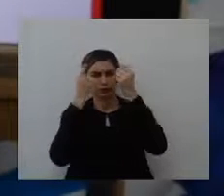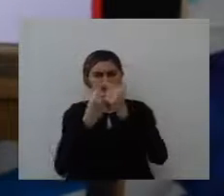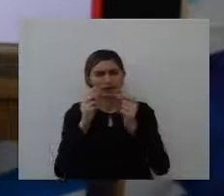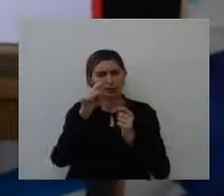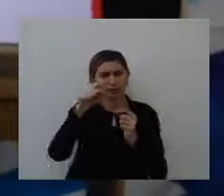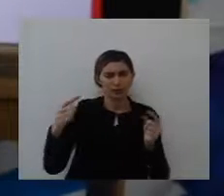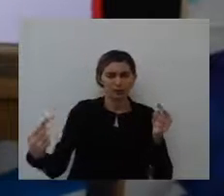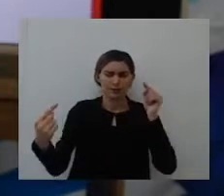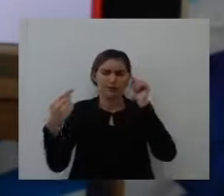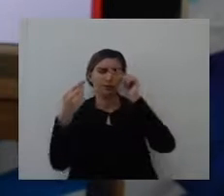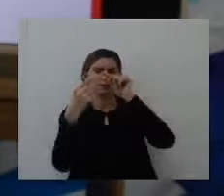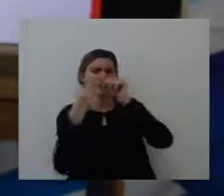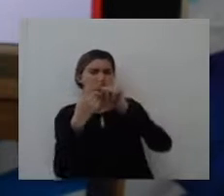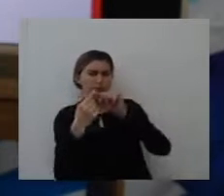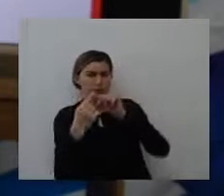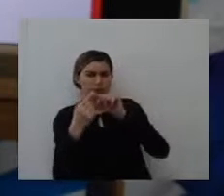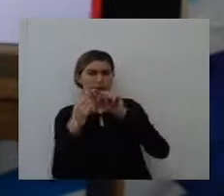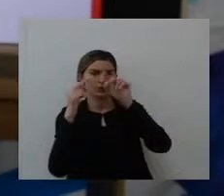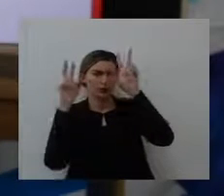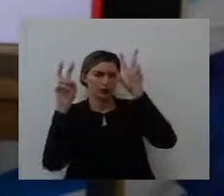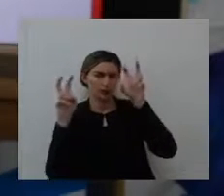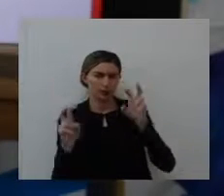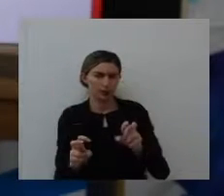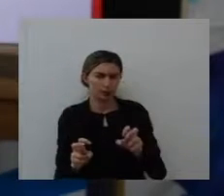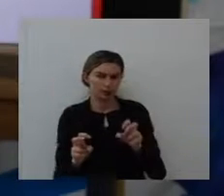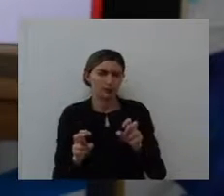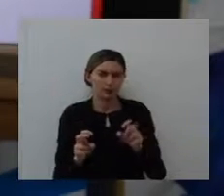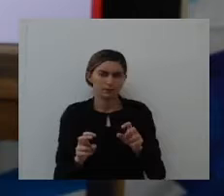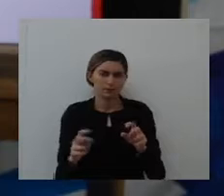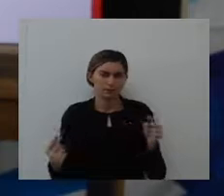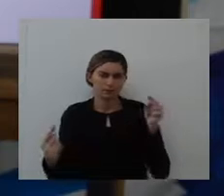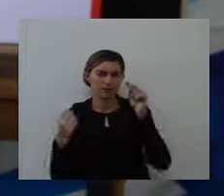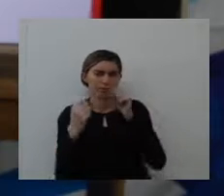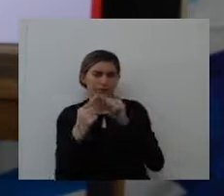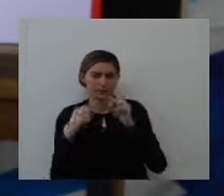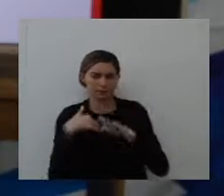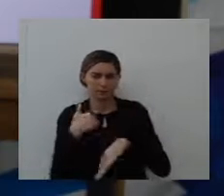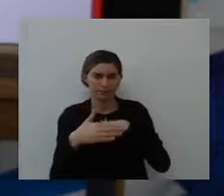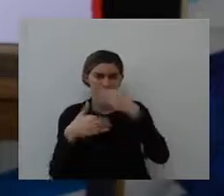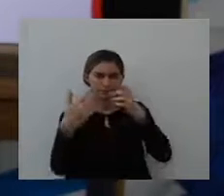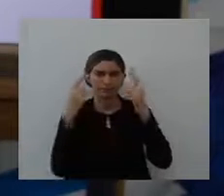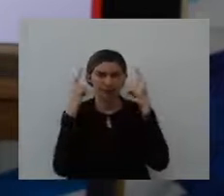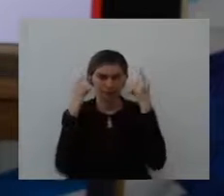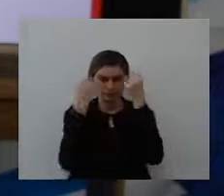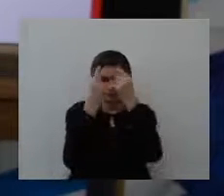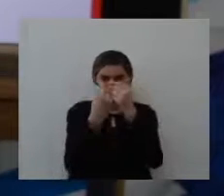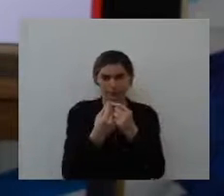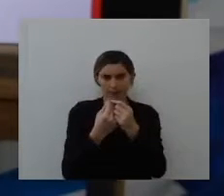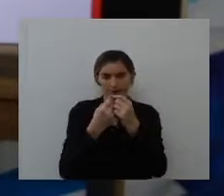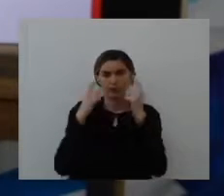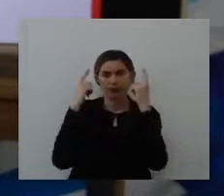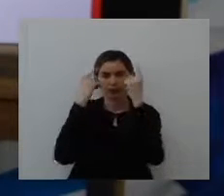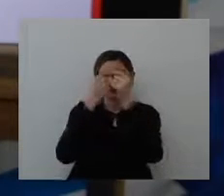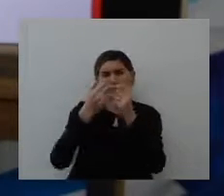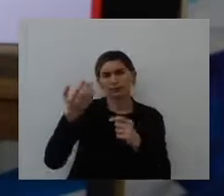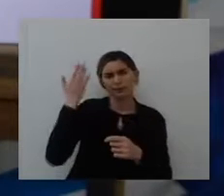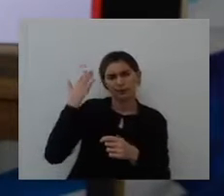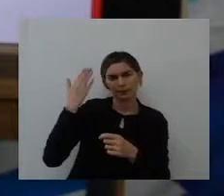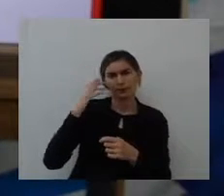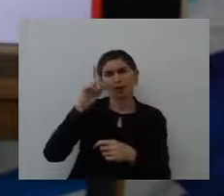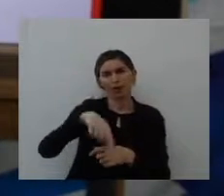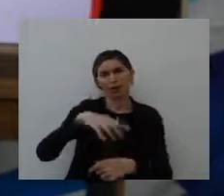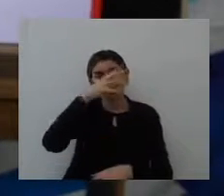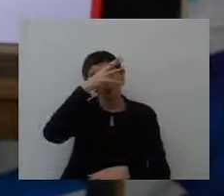uma ligação com um dos assuntos mais próximos ao desenvolvimento grego, a questão da Grécia Antiga, é